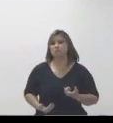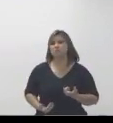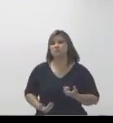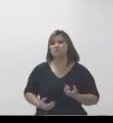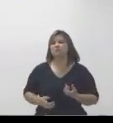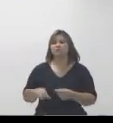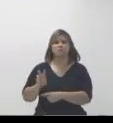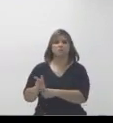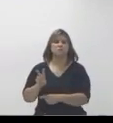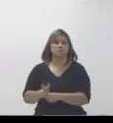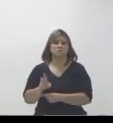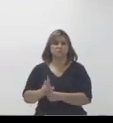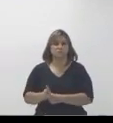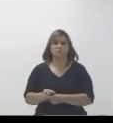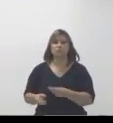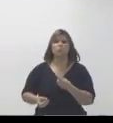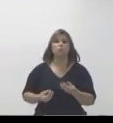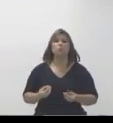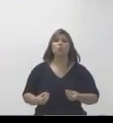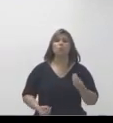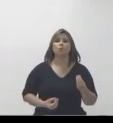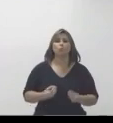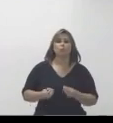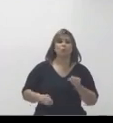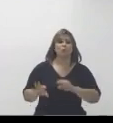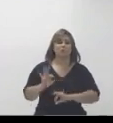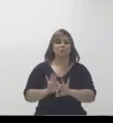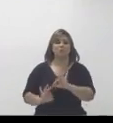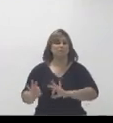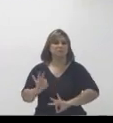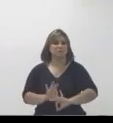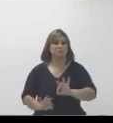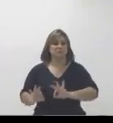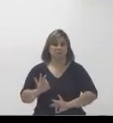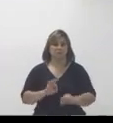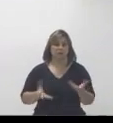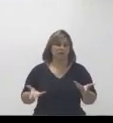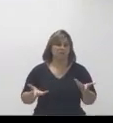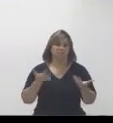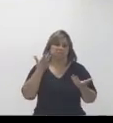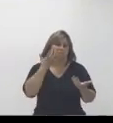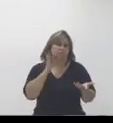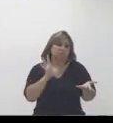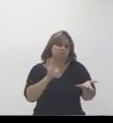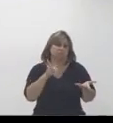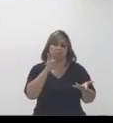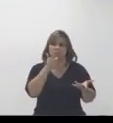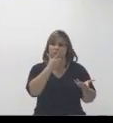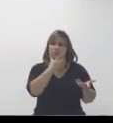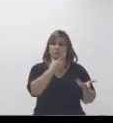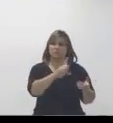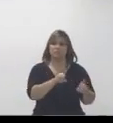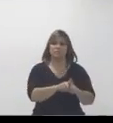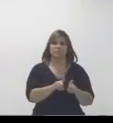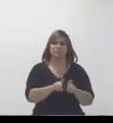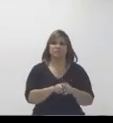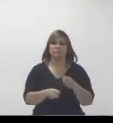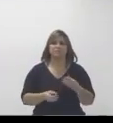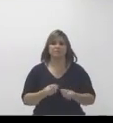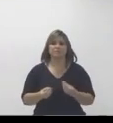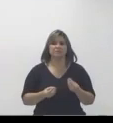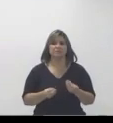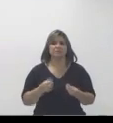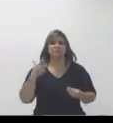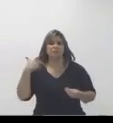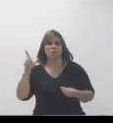esses espaços ea forma que elas vão ser organizada enfim se conseguirem sobreviver de outra forma eu acho que já